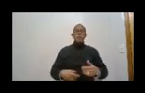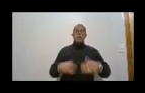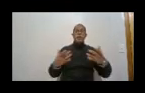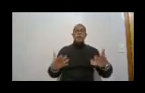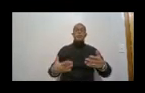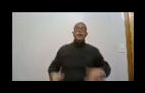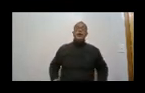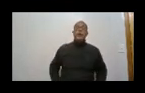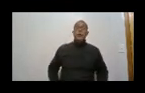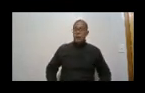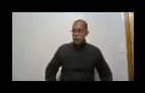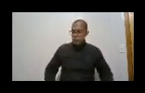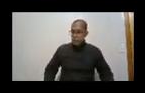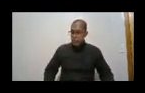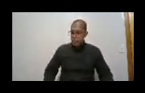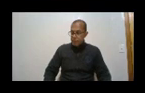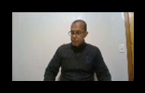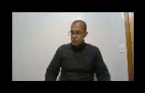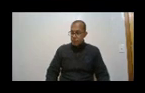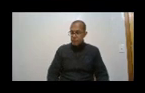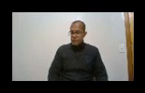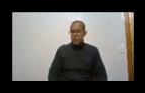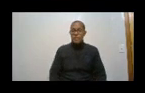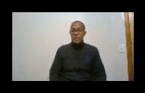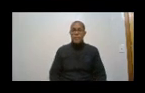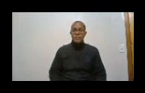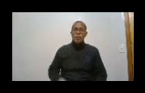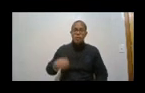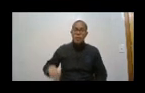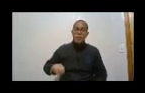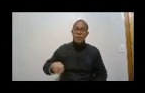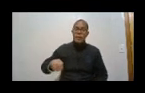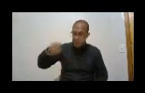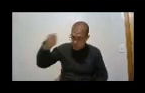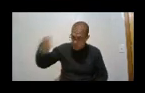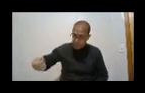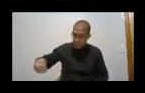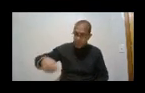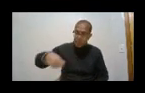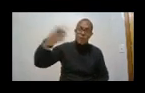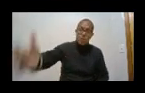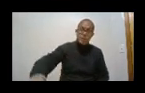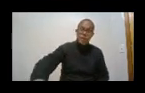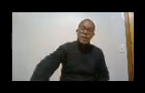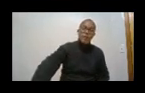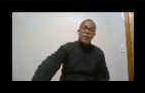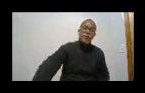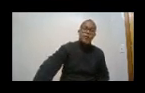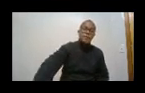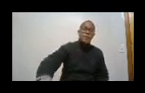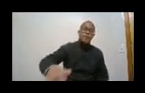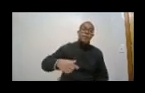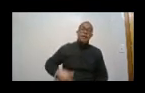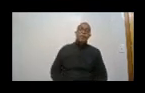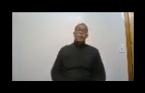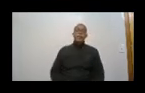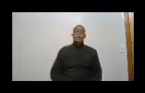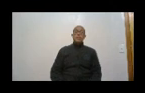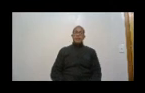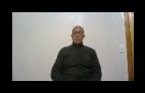atuo estimulando. Eu sei que o beta-2 faz broncodilatação, eu dou um medicamento que estimula o beta-2 e eu vou